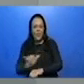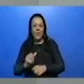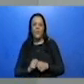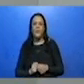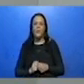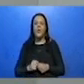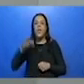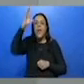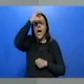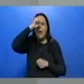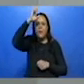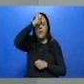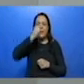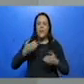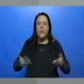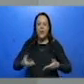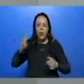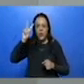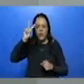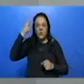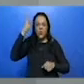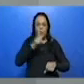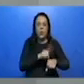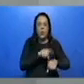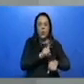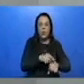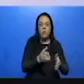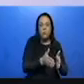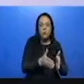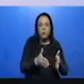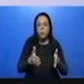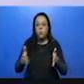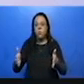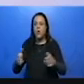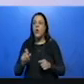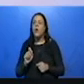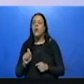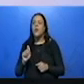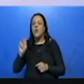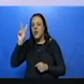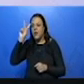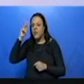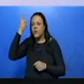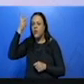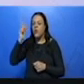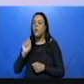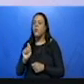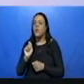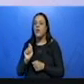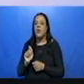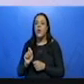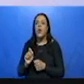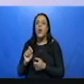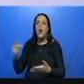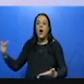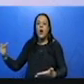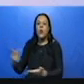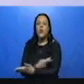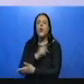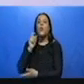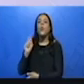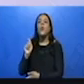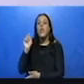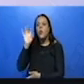de história e enredo, tá? Bom, a história é o conjunto de acontecimentos em que o assunto teria